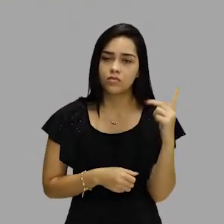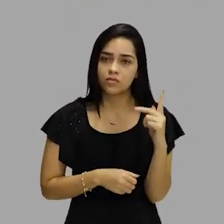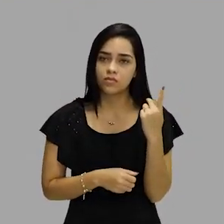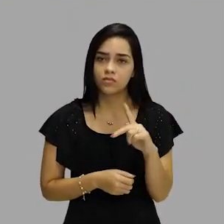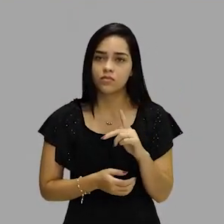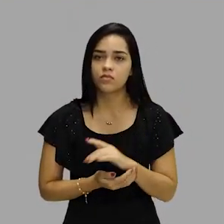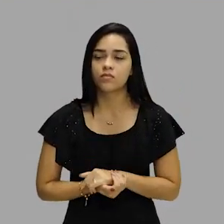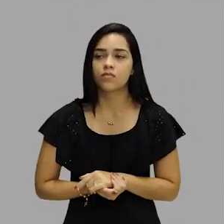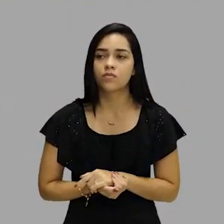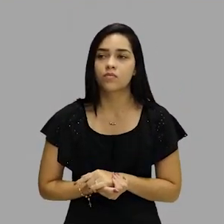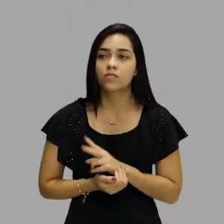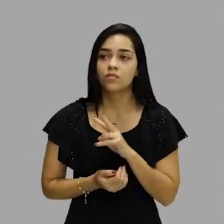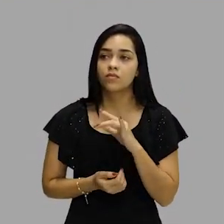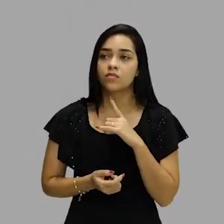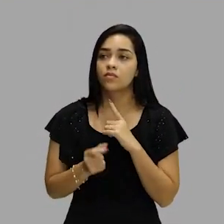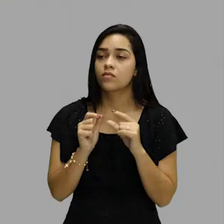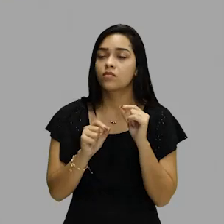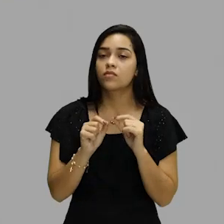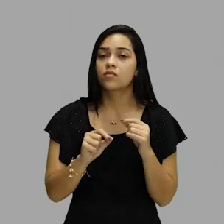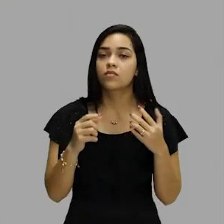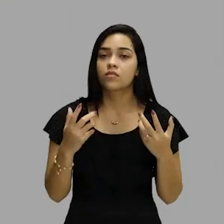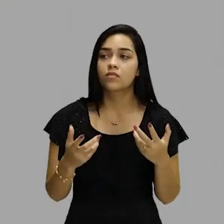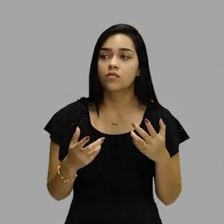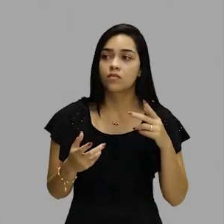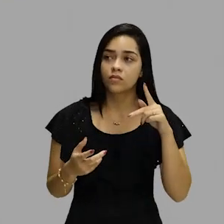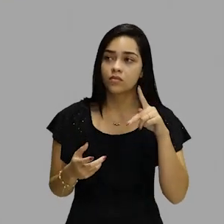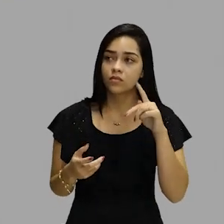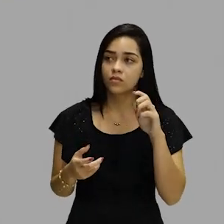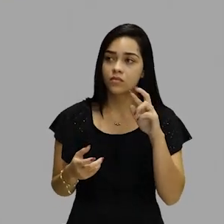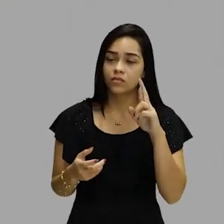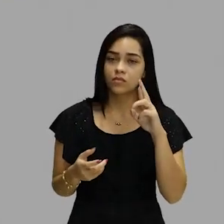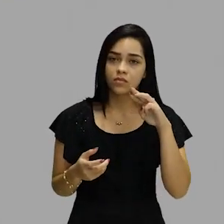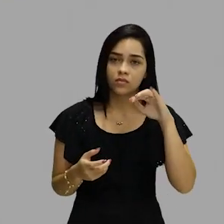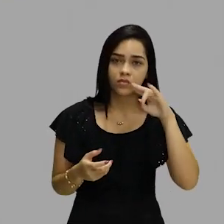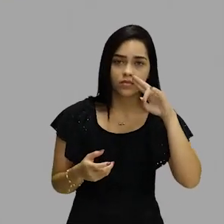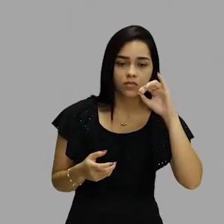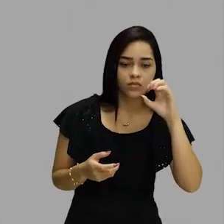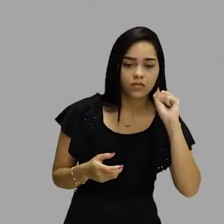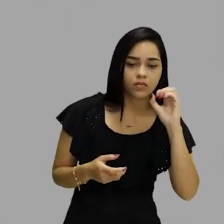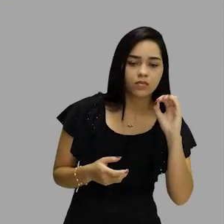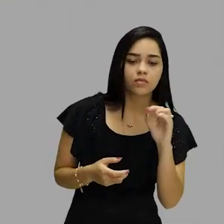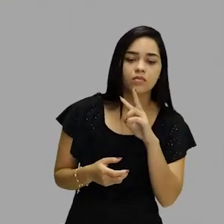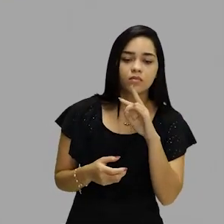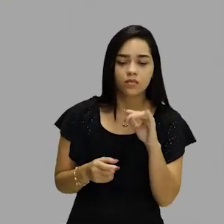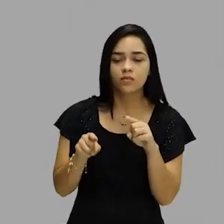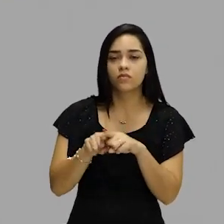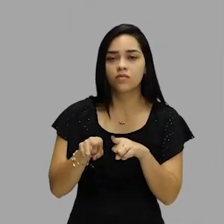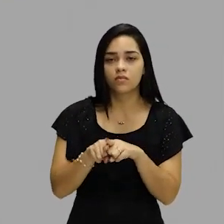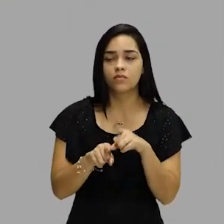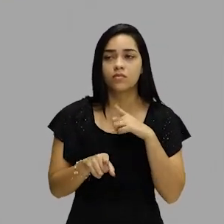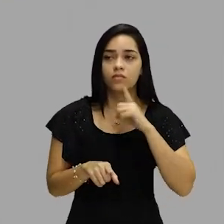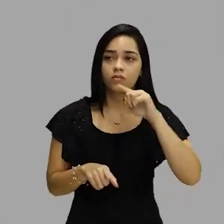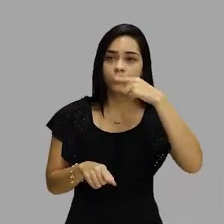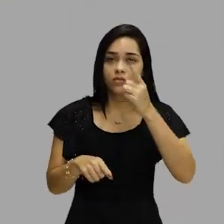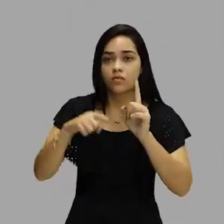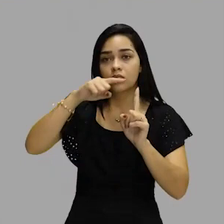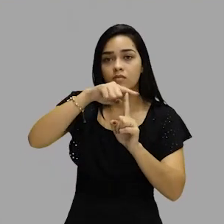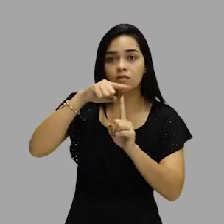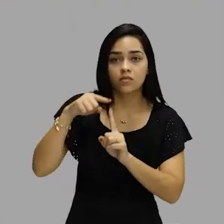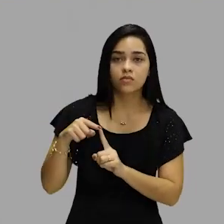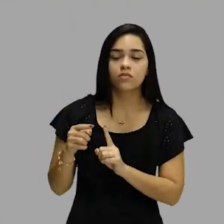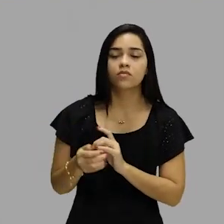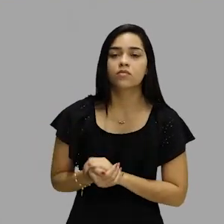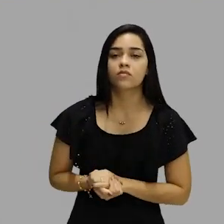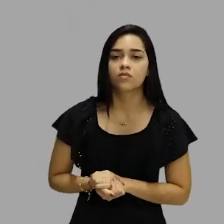aqui, vai ter o que a gente chama de perimísio. O perimísio vai ser também um tecido